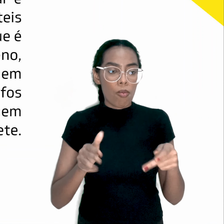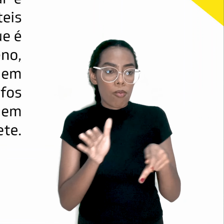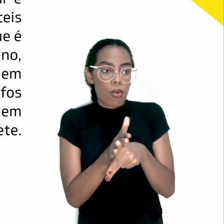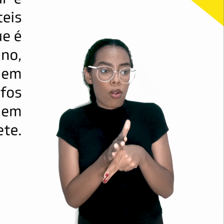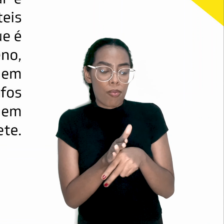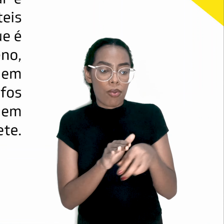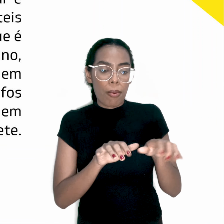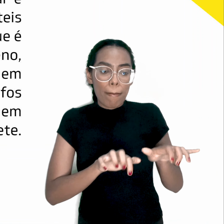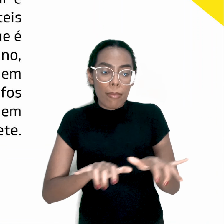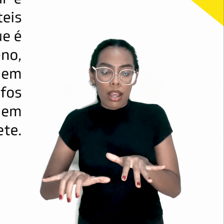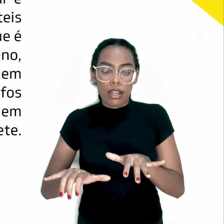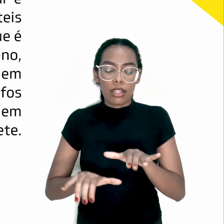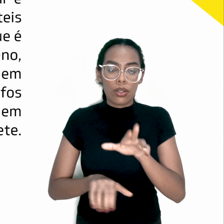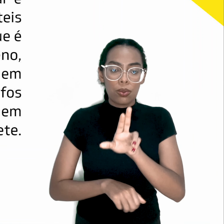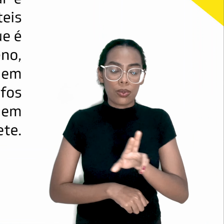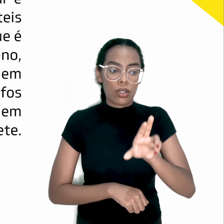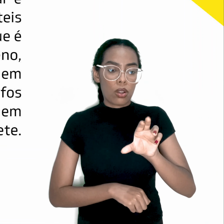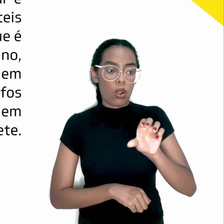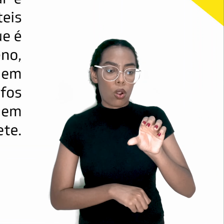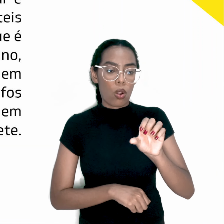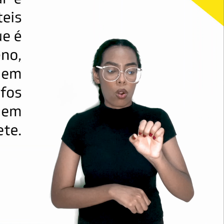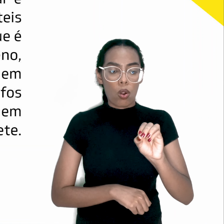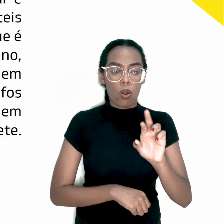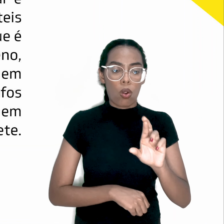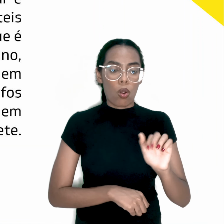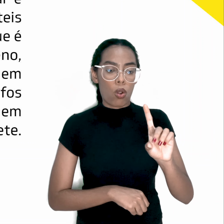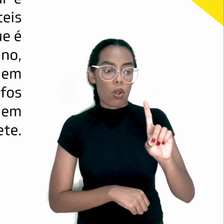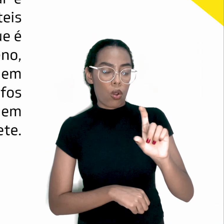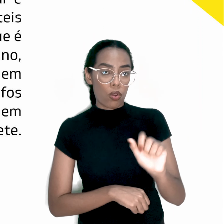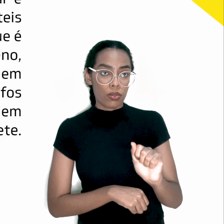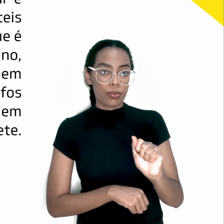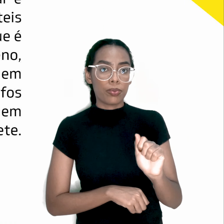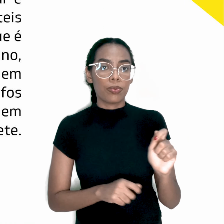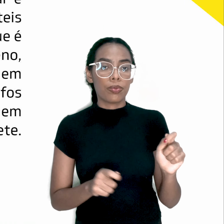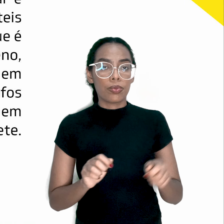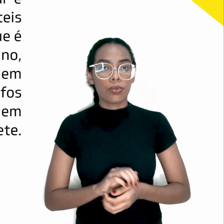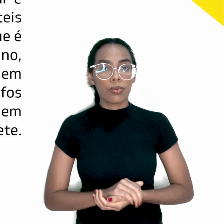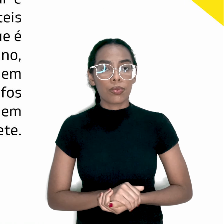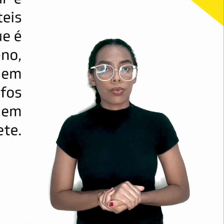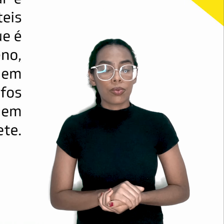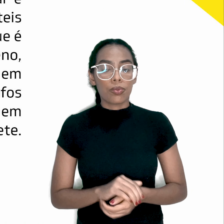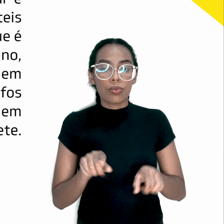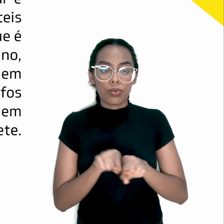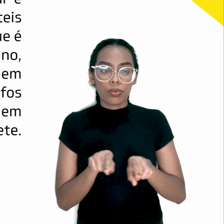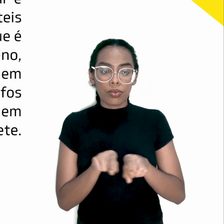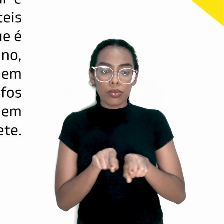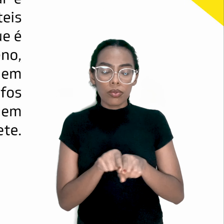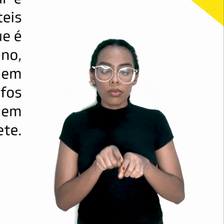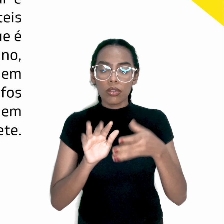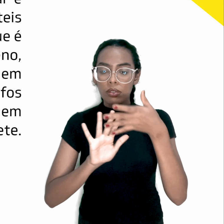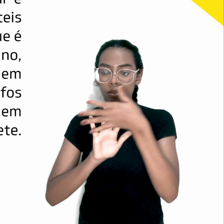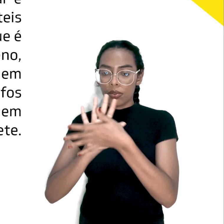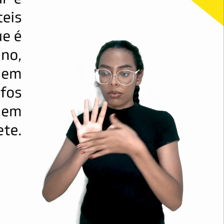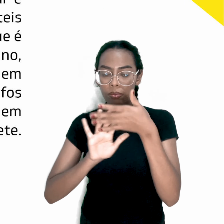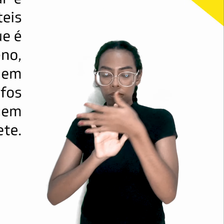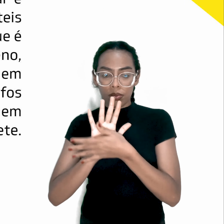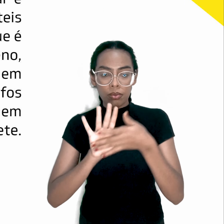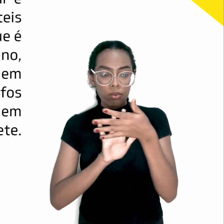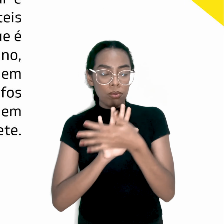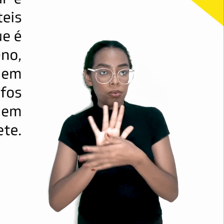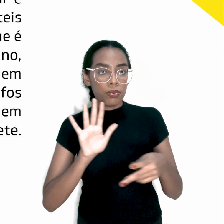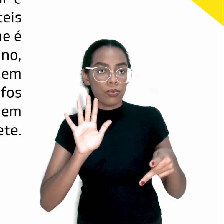Que tem um teclado ou máquina de escrever em corda Especializado, usado pelos estenógrafos, para uso em